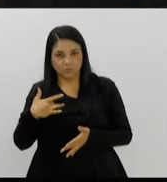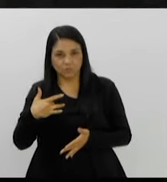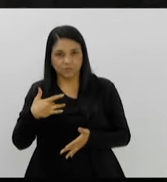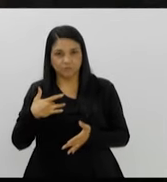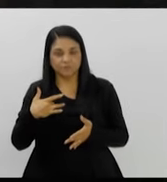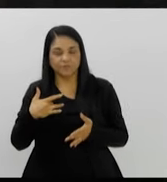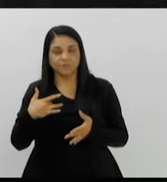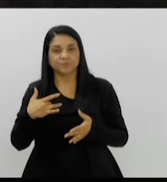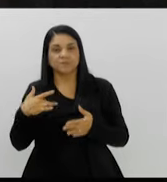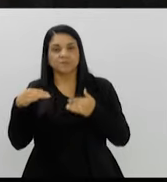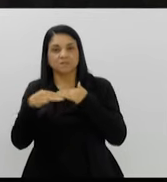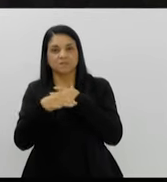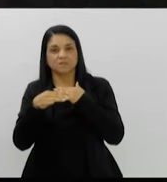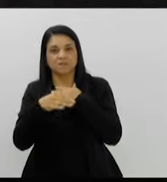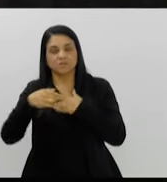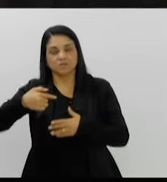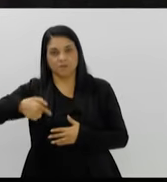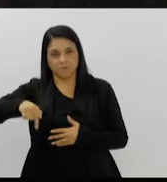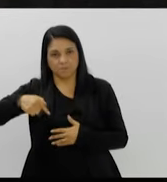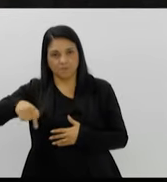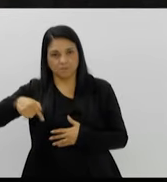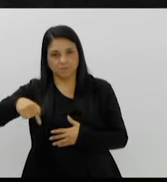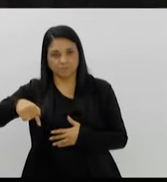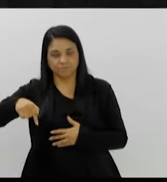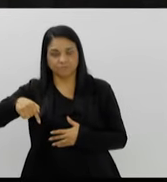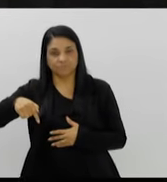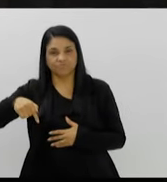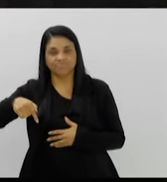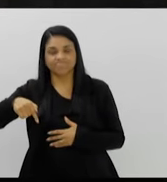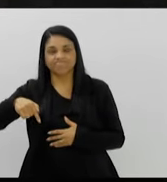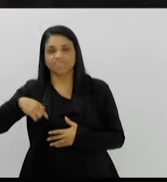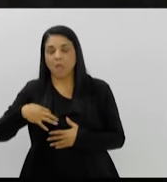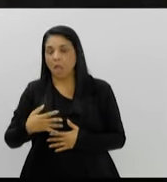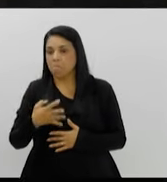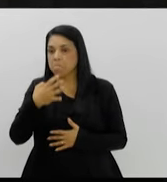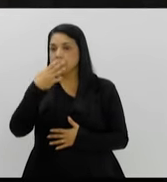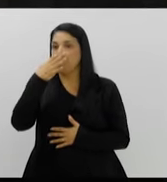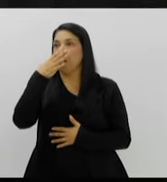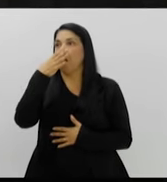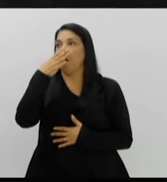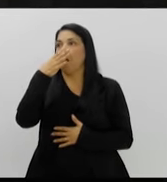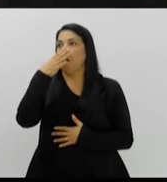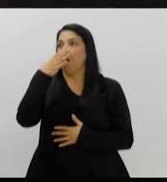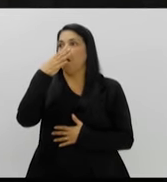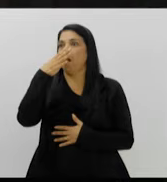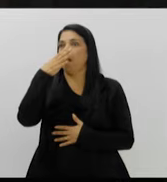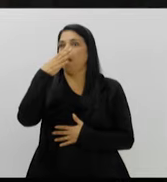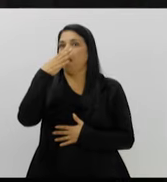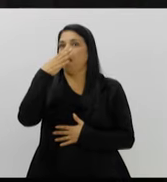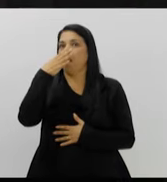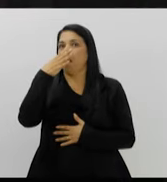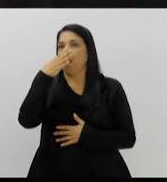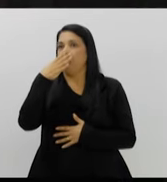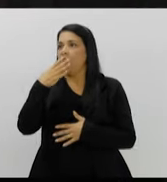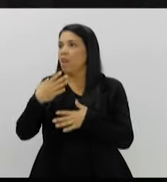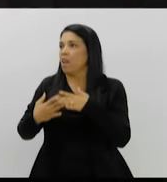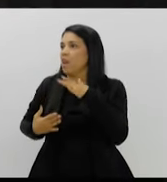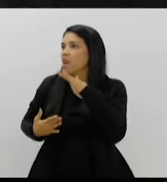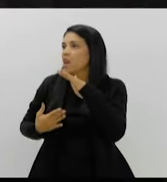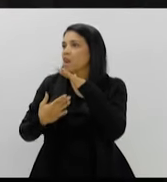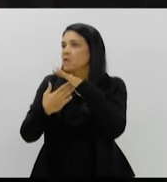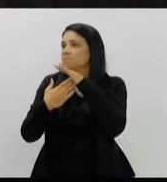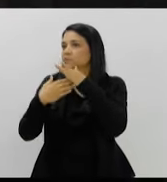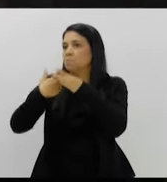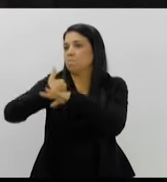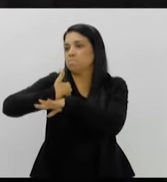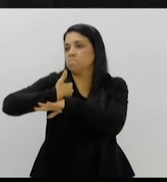de Queimados é algo estarrecedor Presidente passaram de todos os limites já